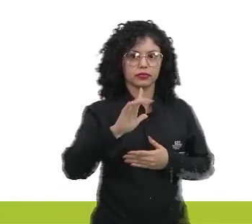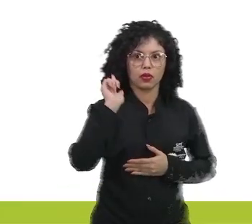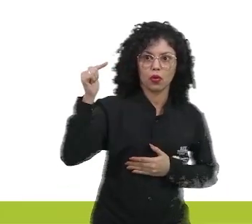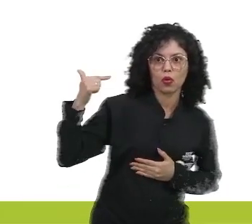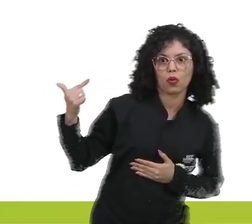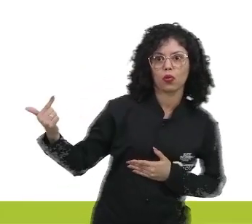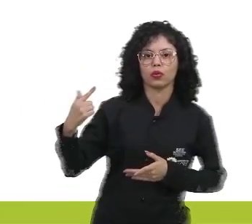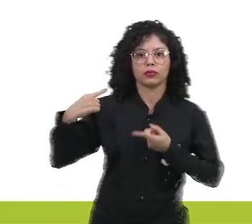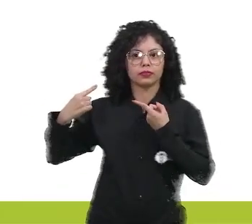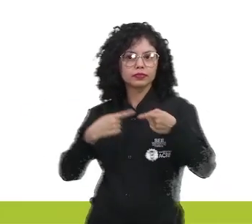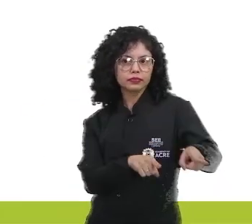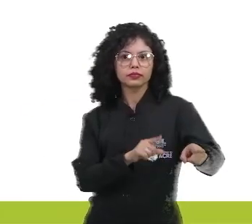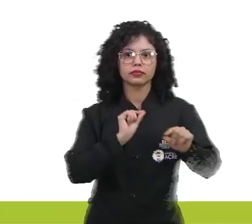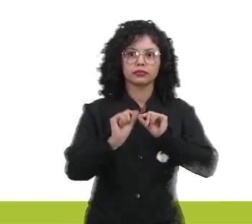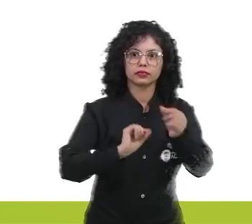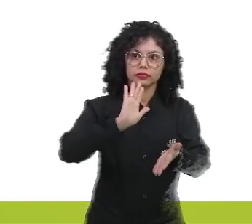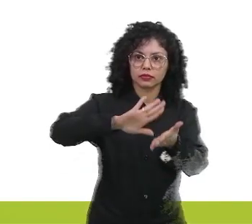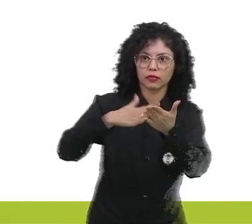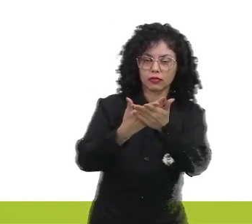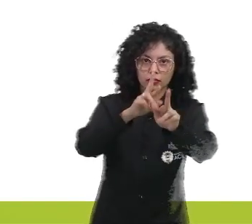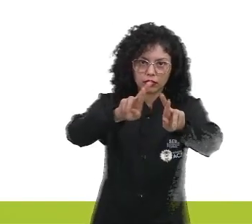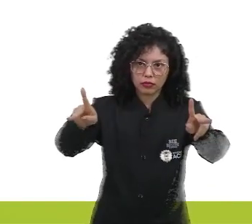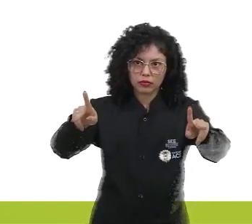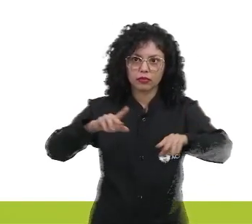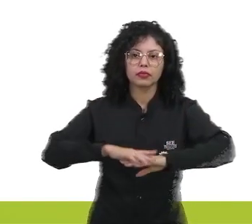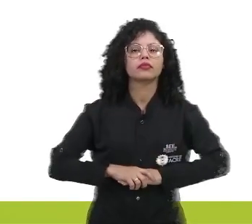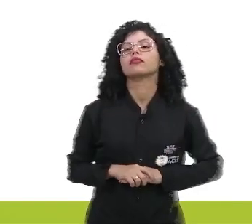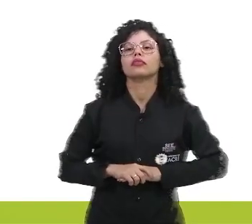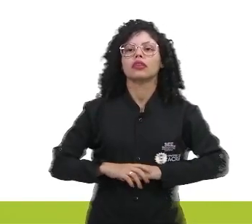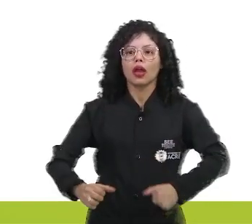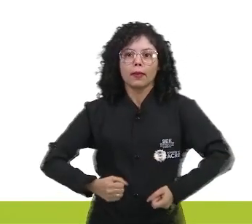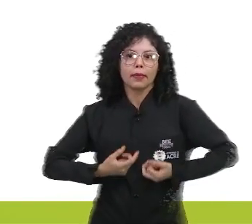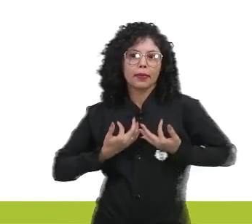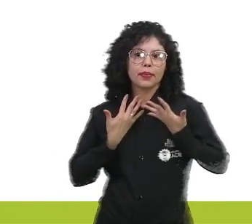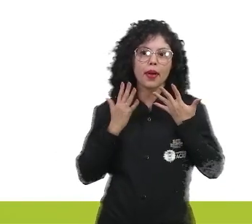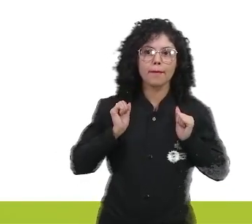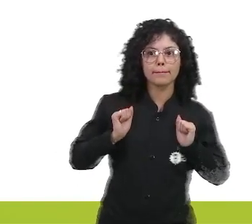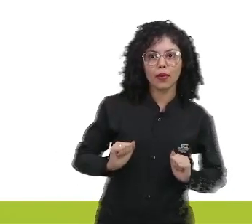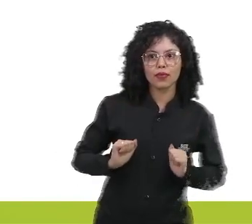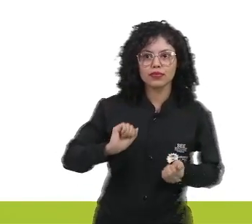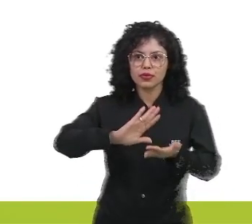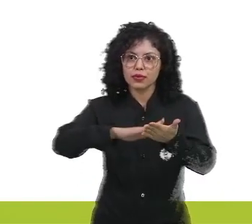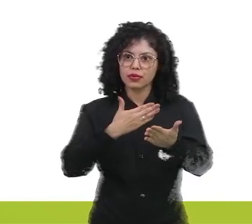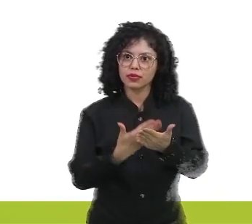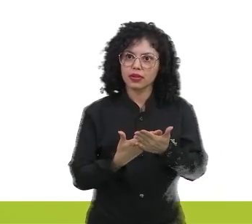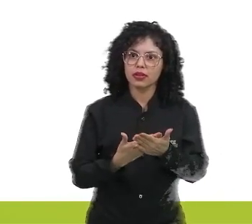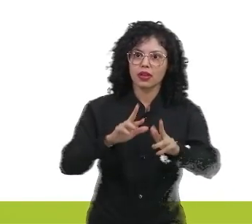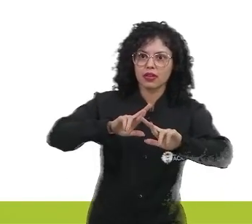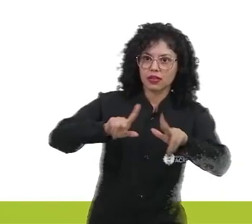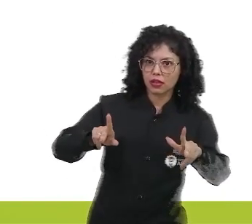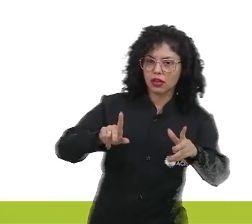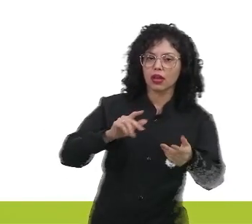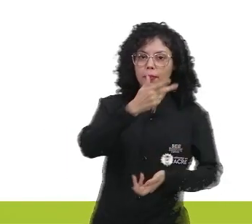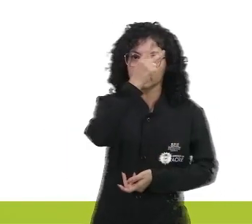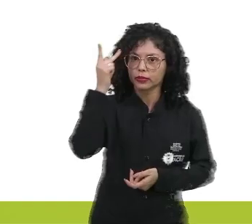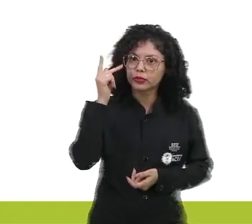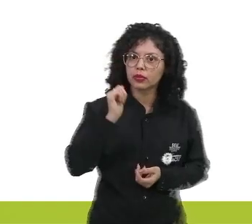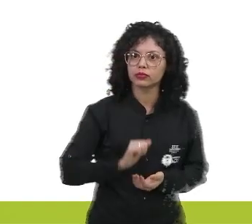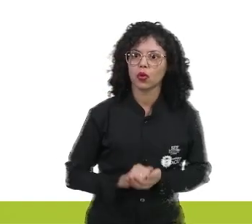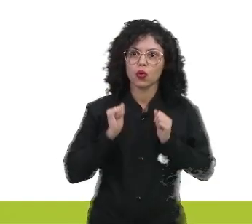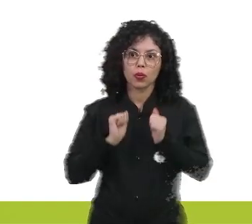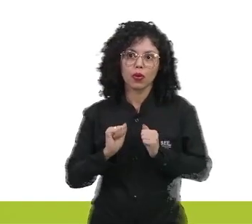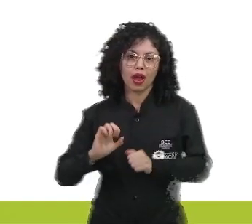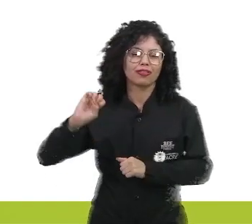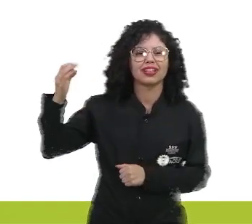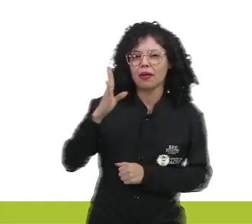Outros desafios seriam no caso da interpretação diferente. As emoções podem ser interpretadas de maneiras diversas pelas pessoas, o que